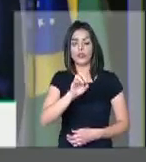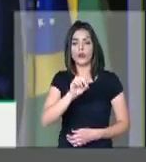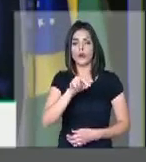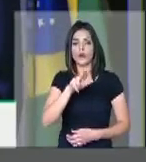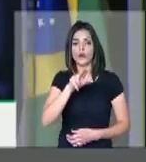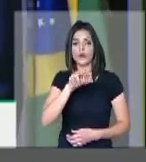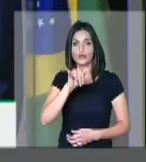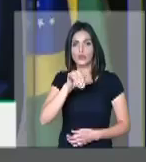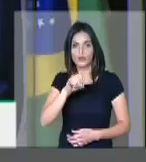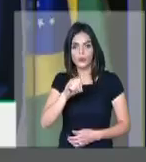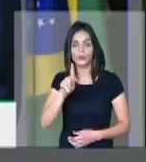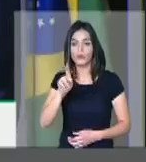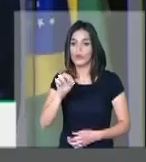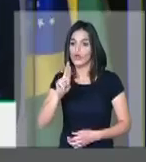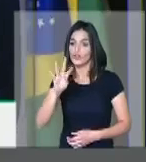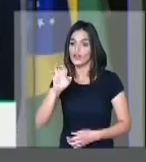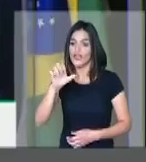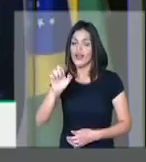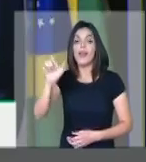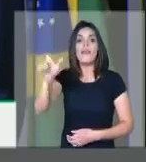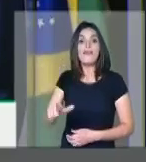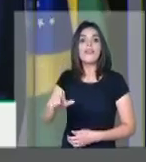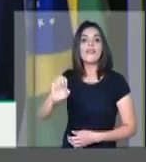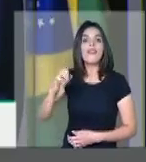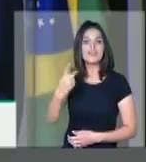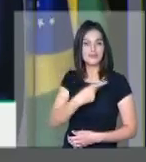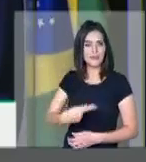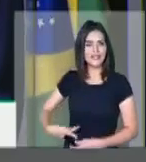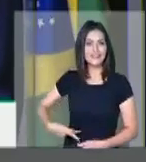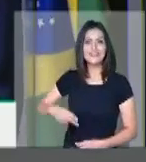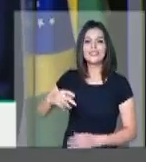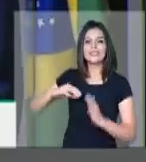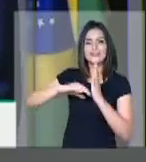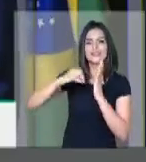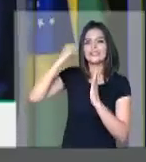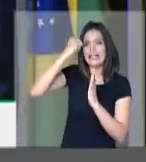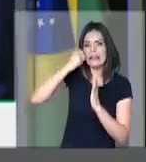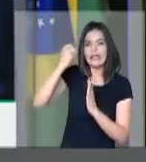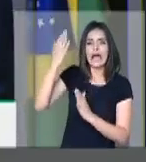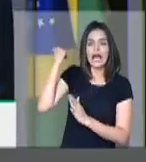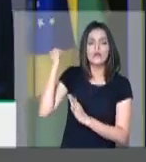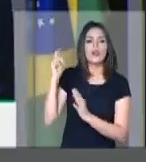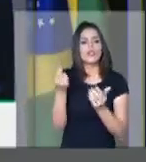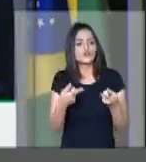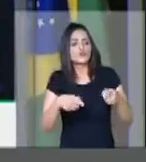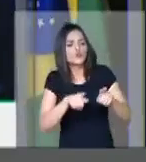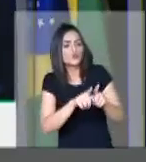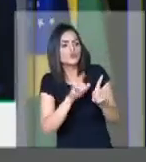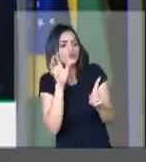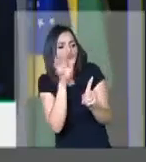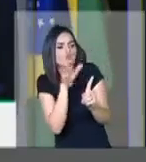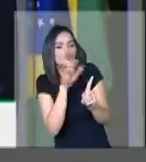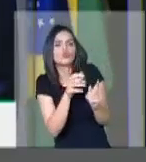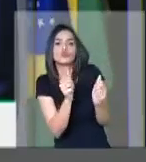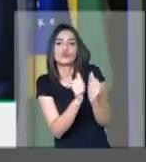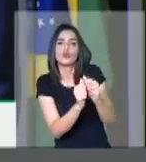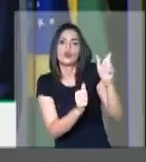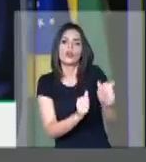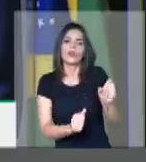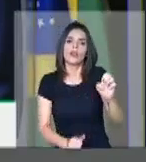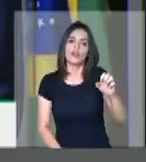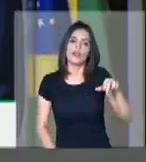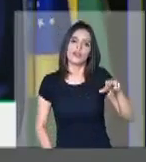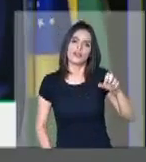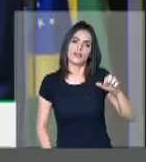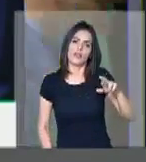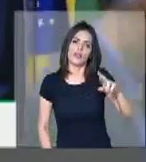como líder político, presidente do Senado e muito influente junto ao presidente Ernesto